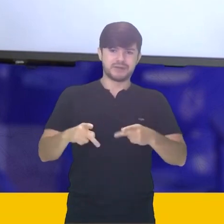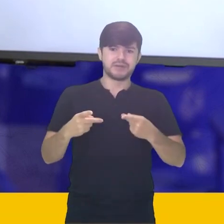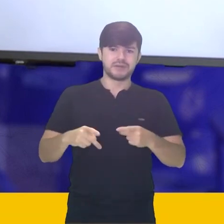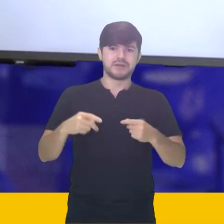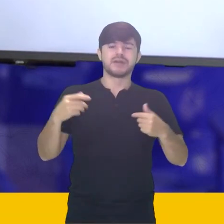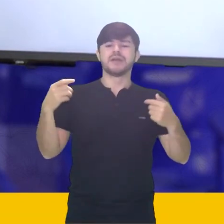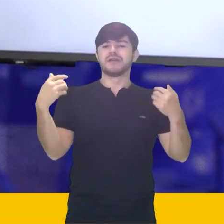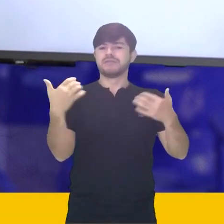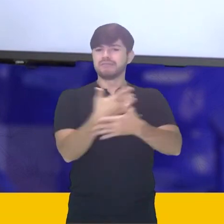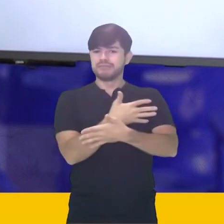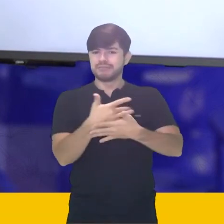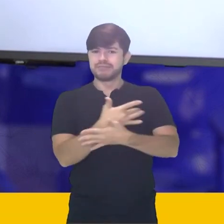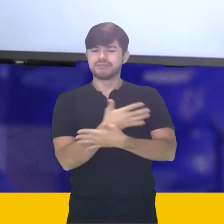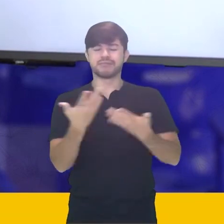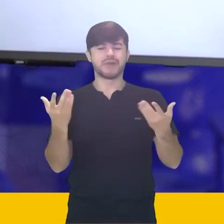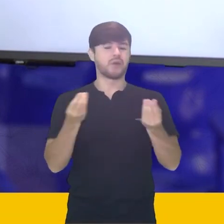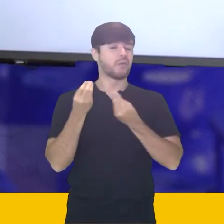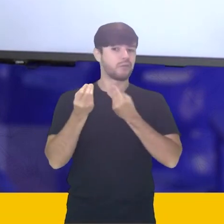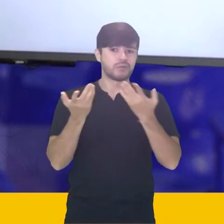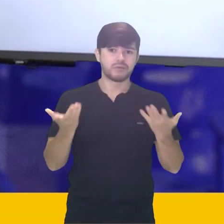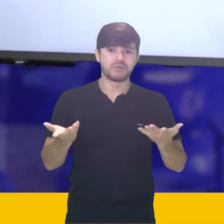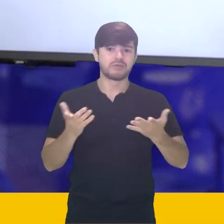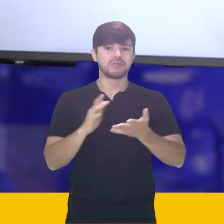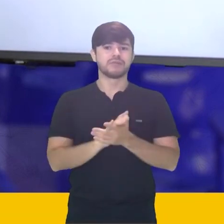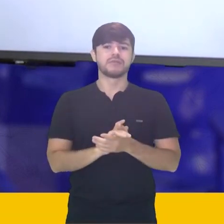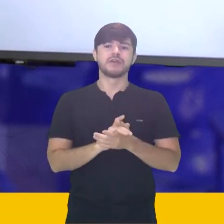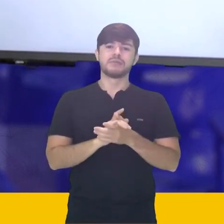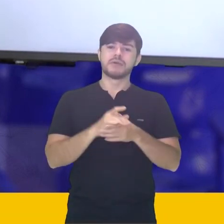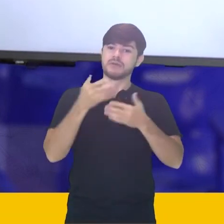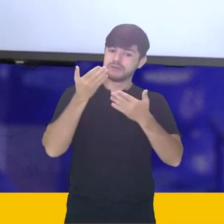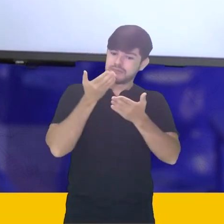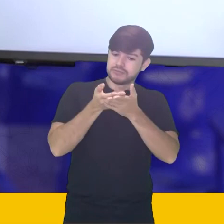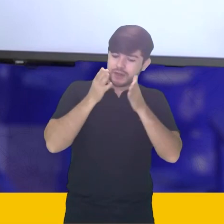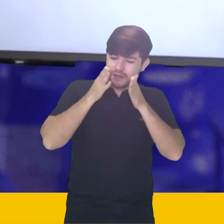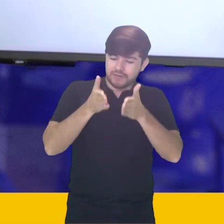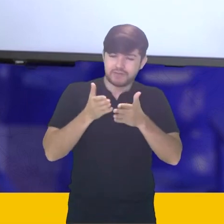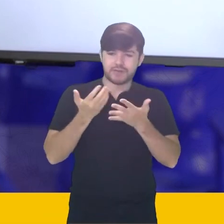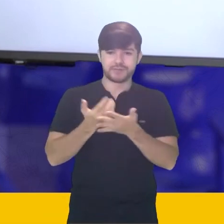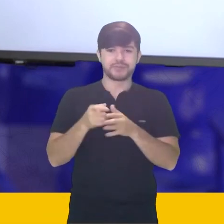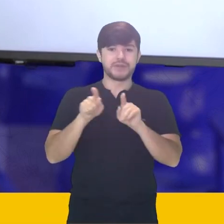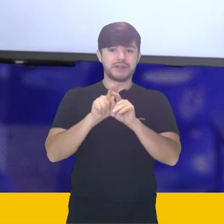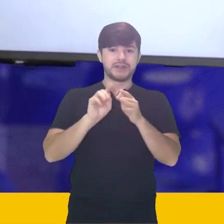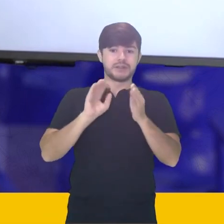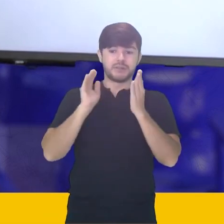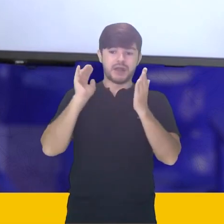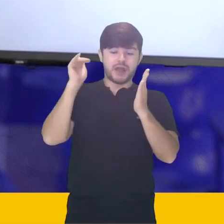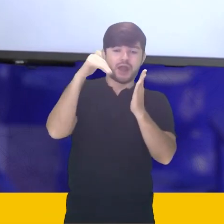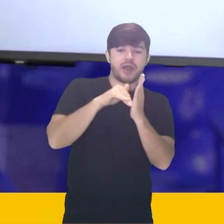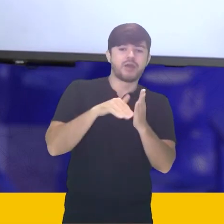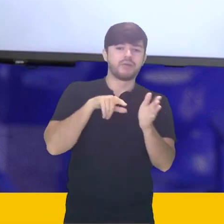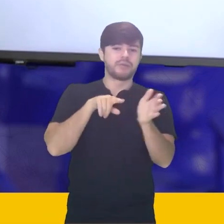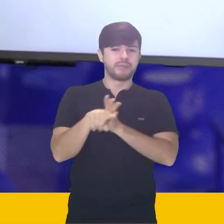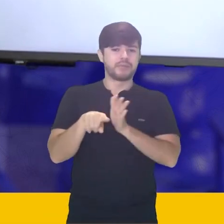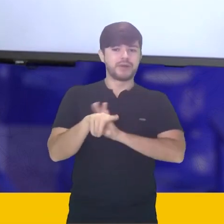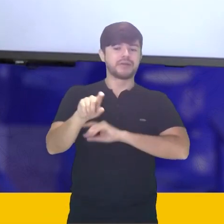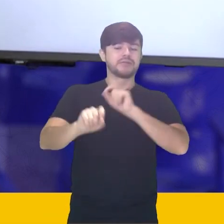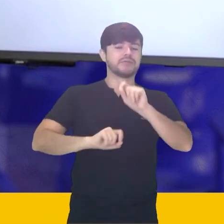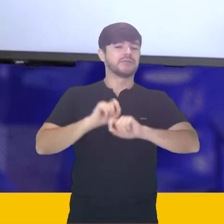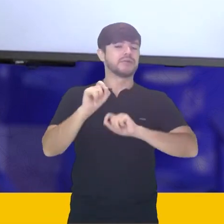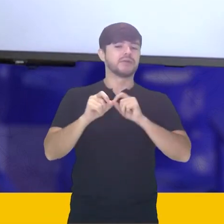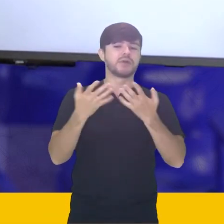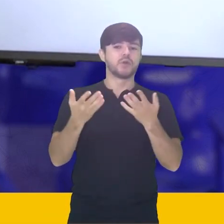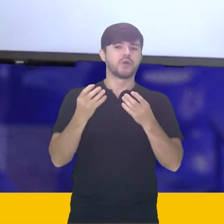nossa escala local, tá? Então olha com bastante carinho. A última pergunta também ela é super importante, né? O que poderia